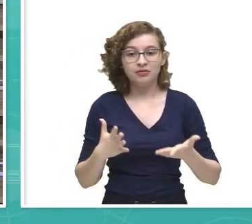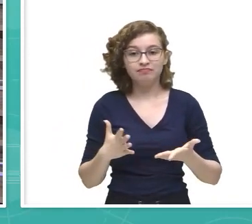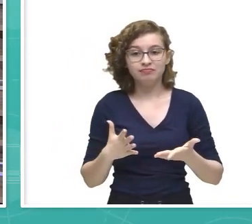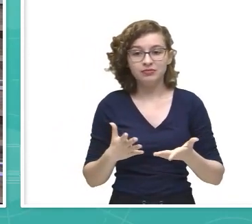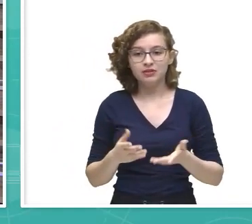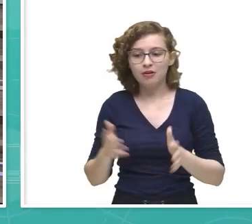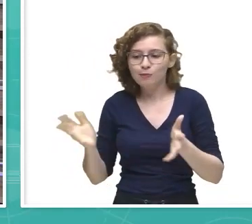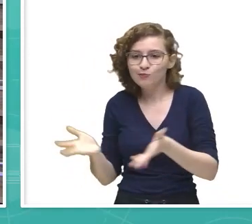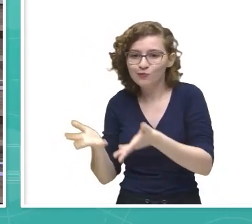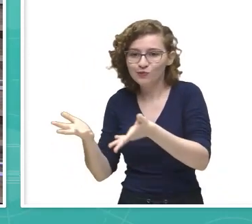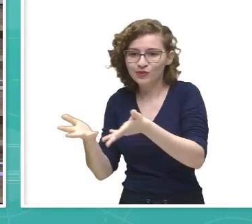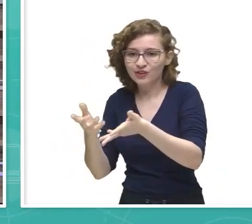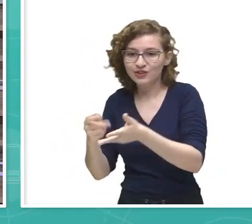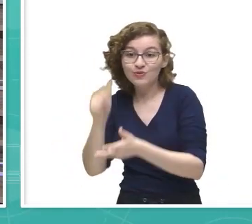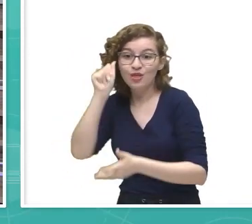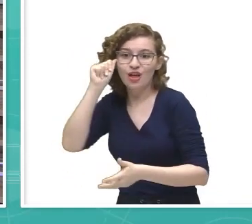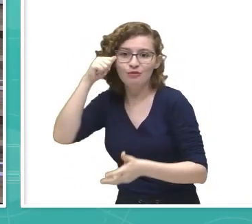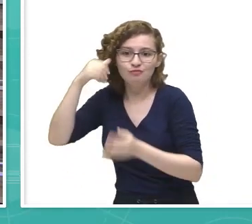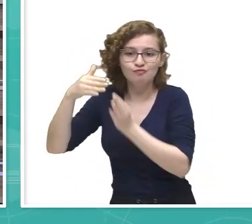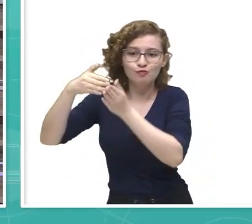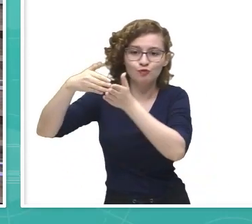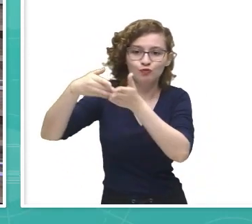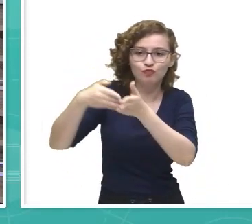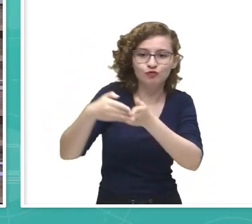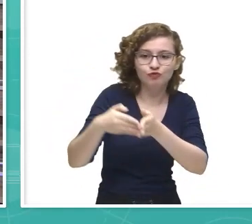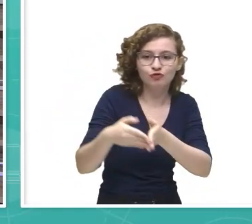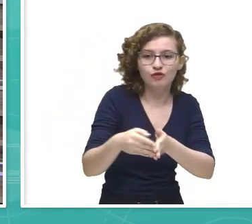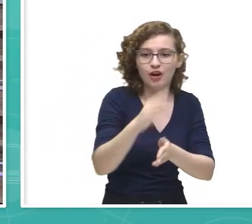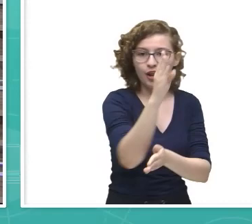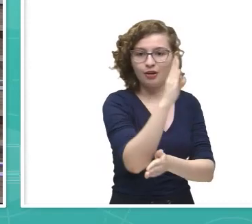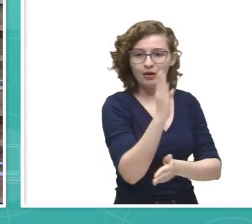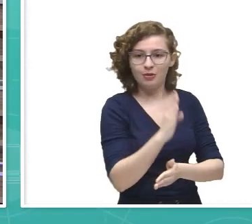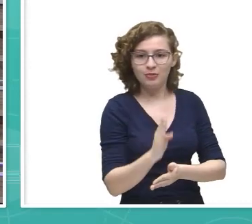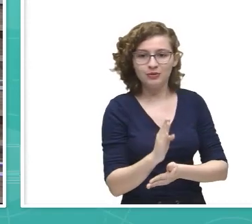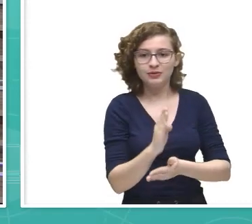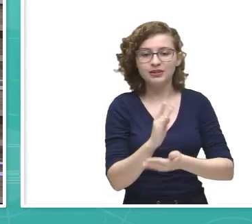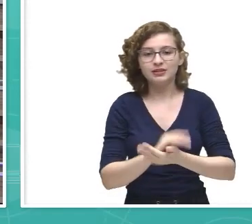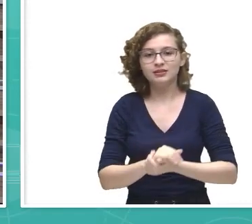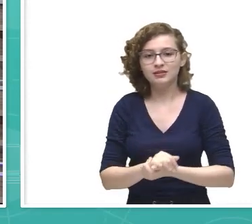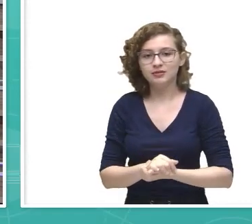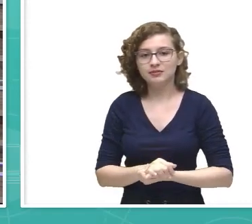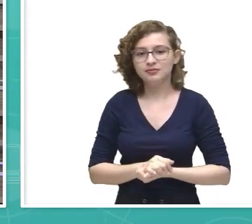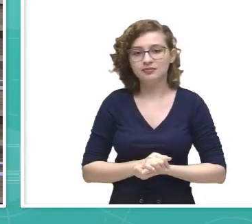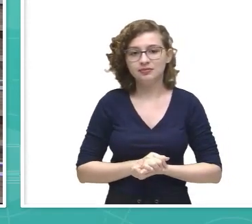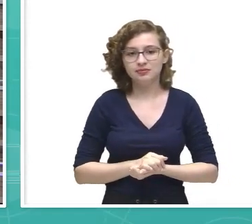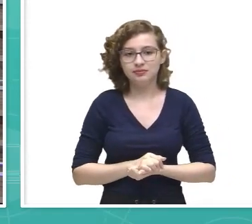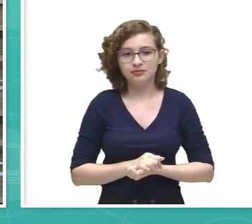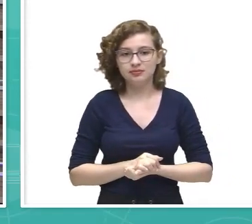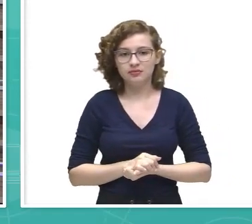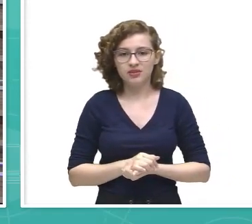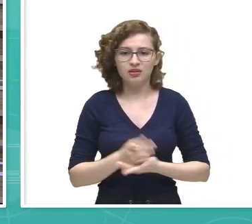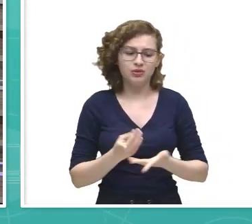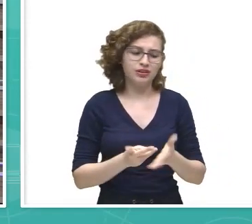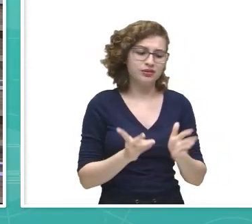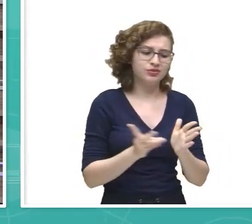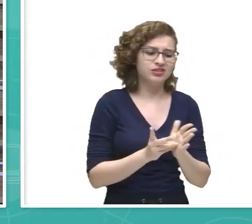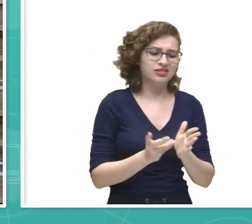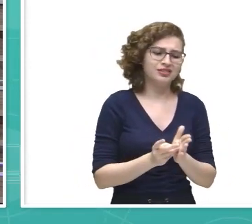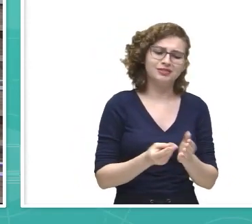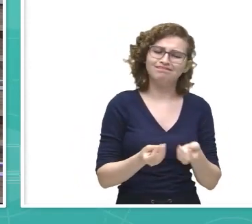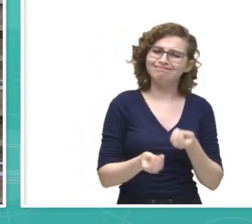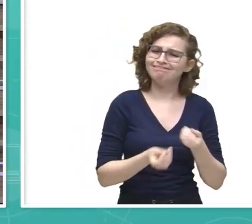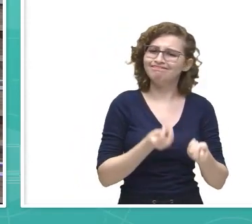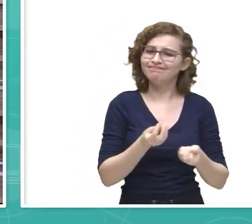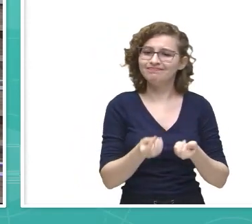incentivar ainda mais, mais e mais, a vinda de negros do que basicamente escravizar os povos indígenas que aqui